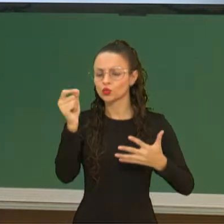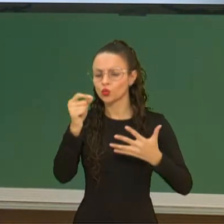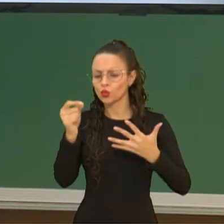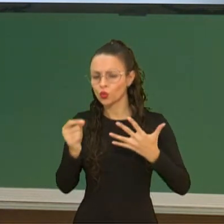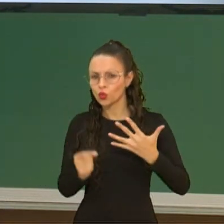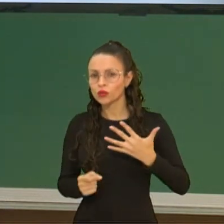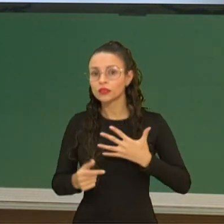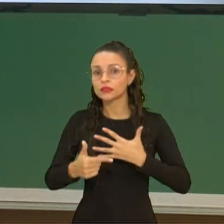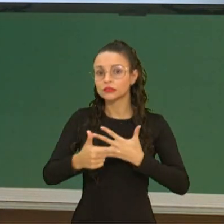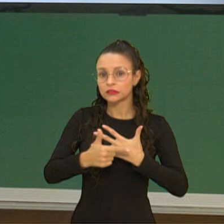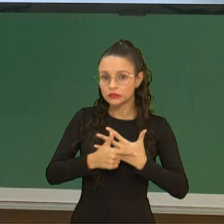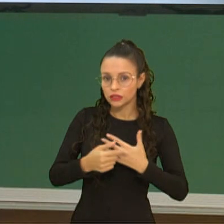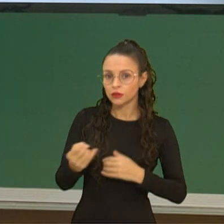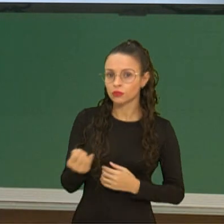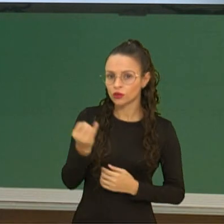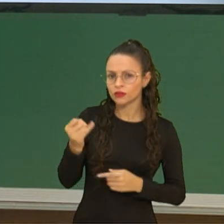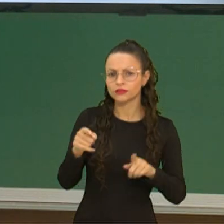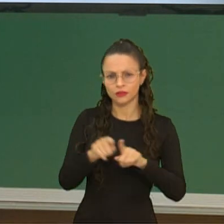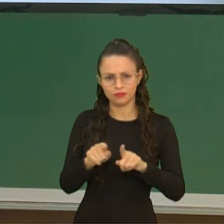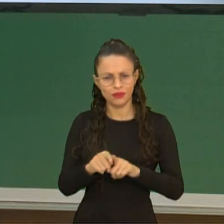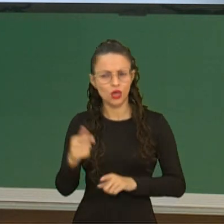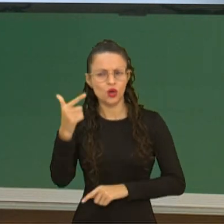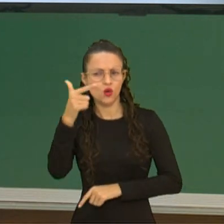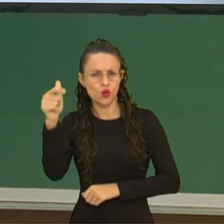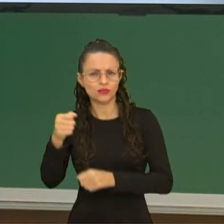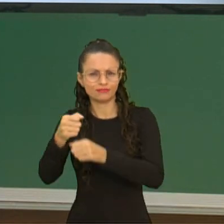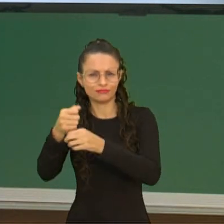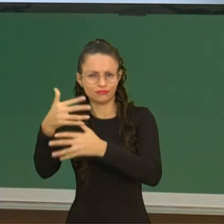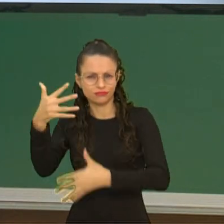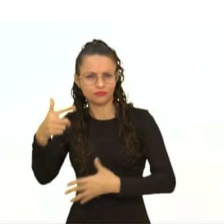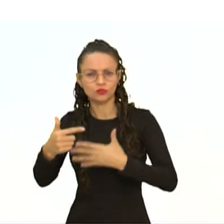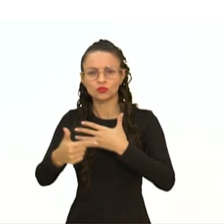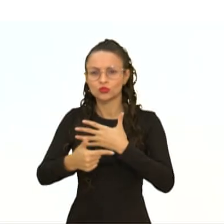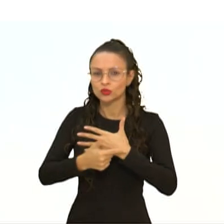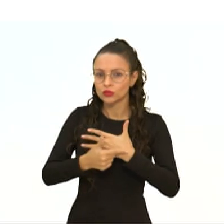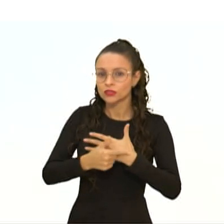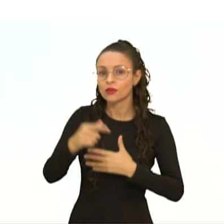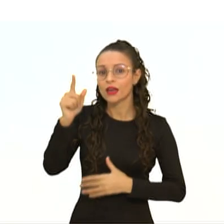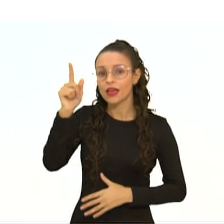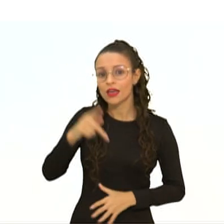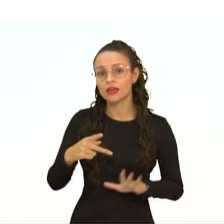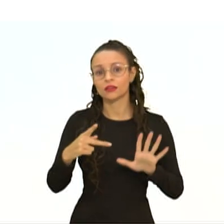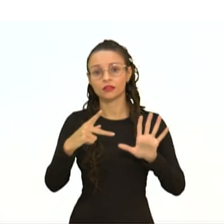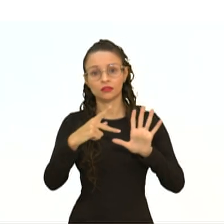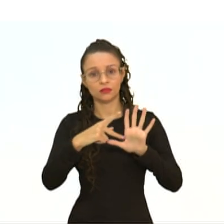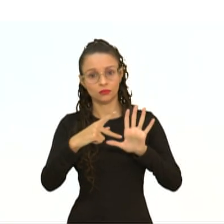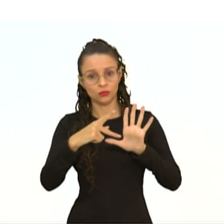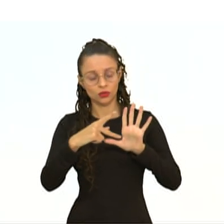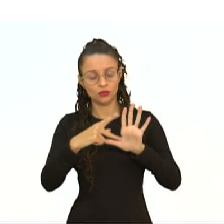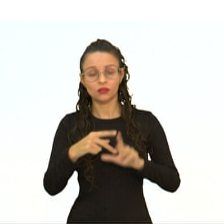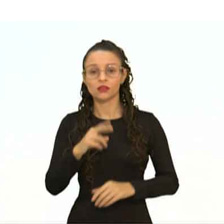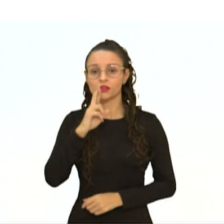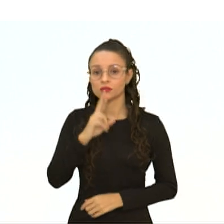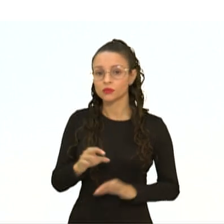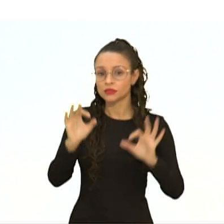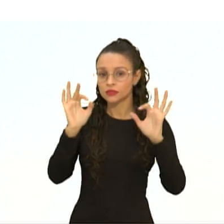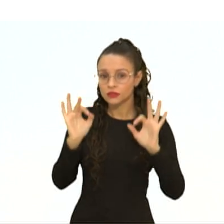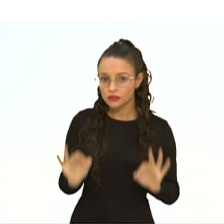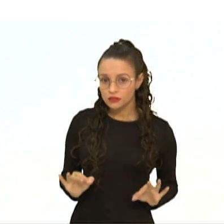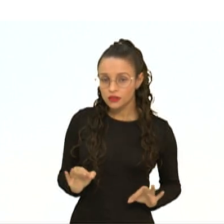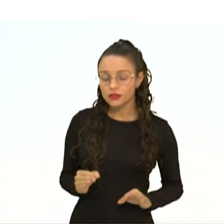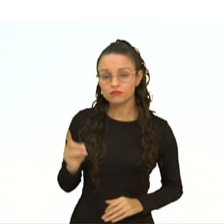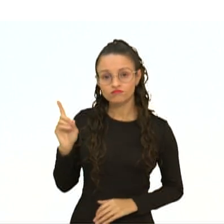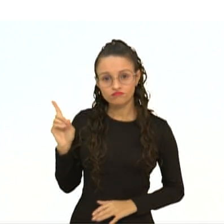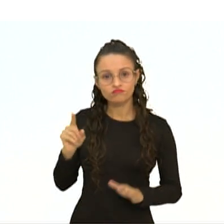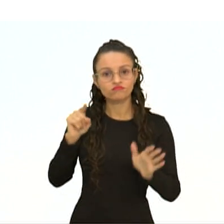importantes mas além dessas tem muitas outras funções são as proteínas né então a nossa resposta correta